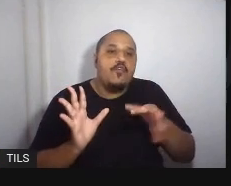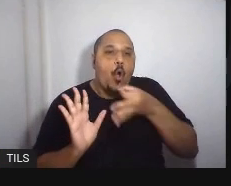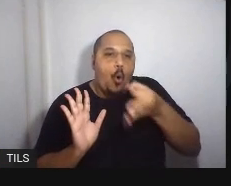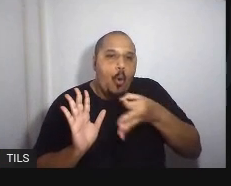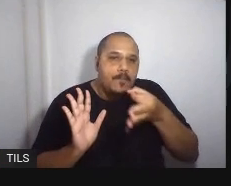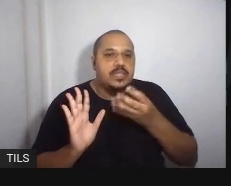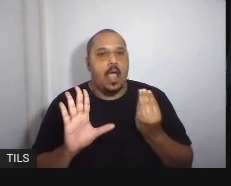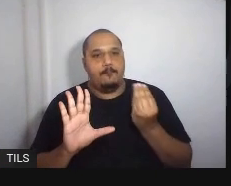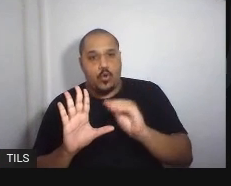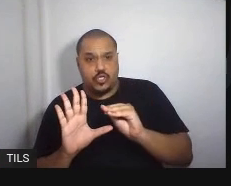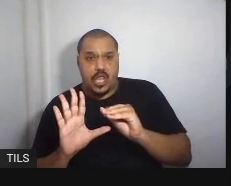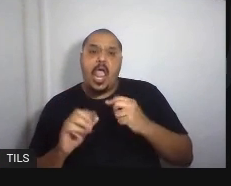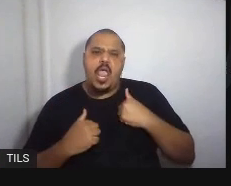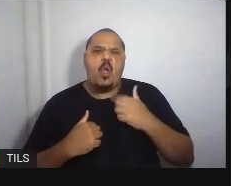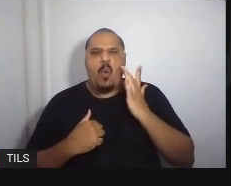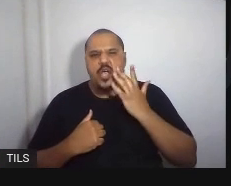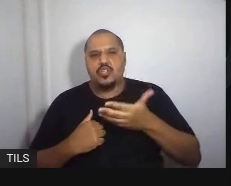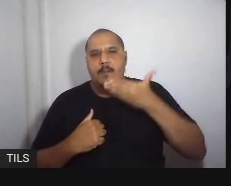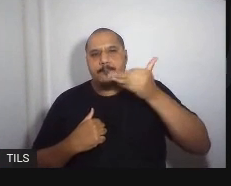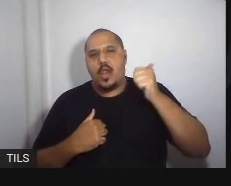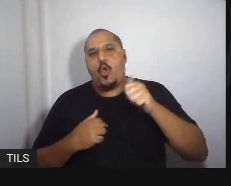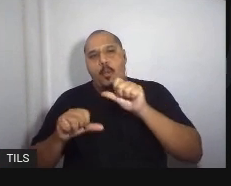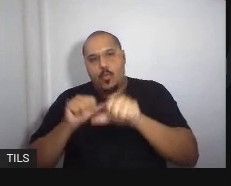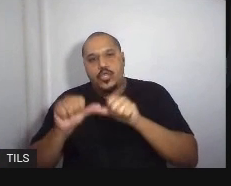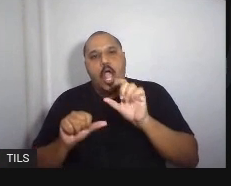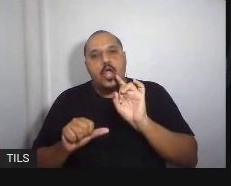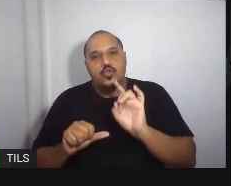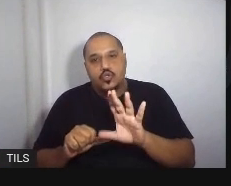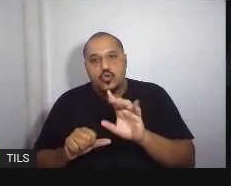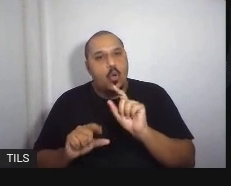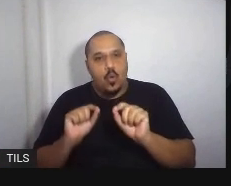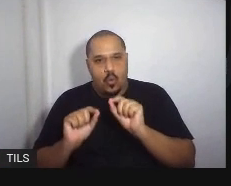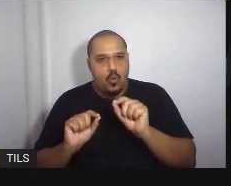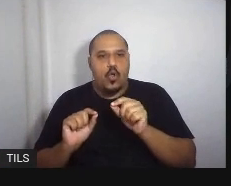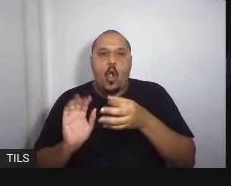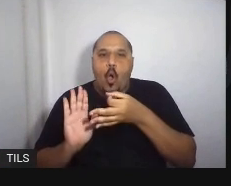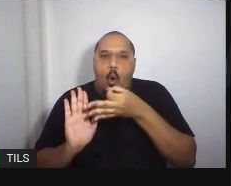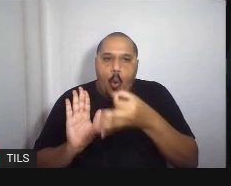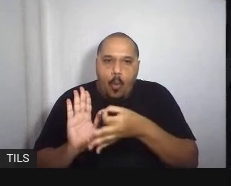podem comentar e vocês usam o mural para dar